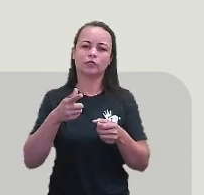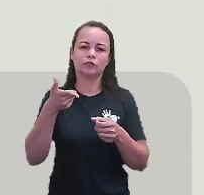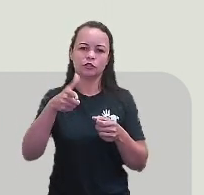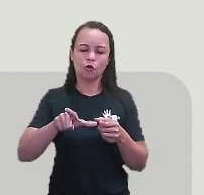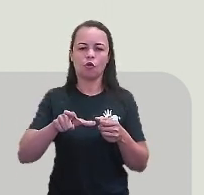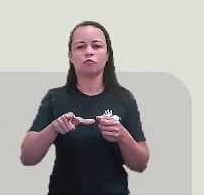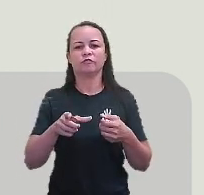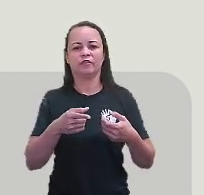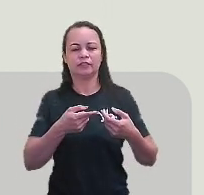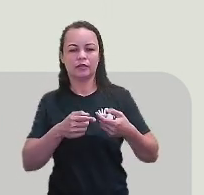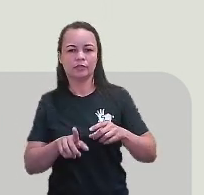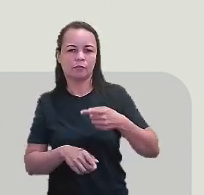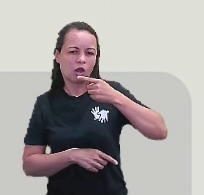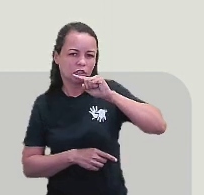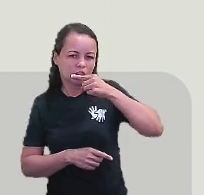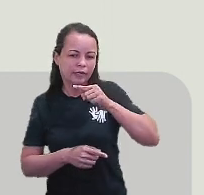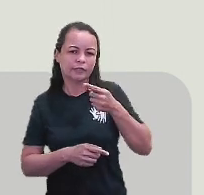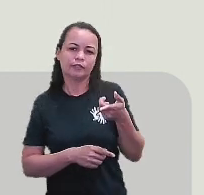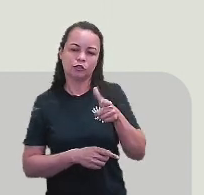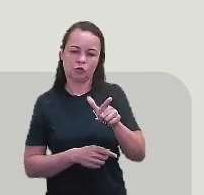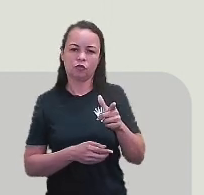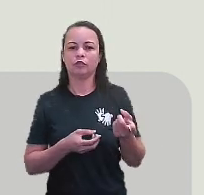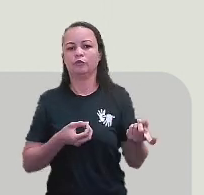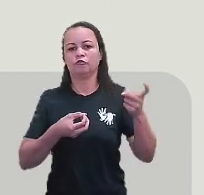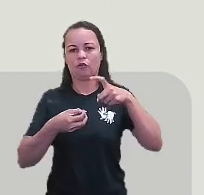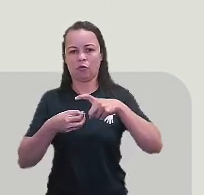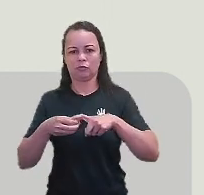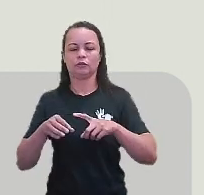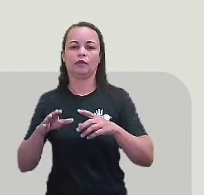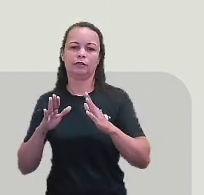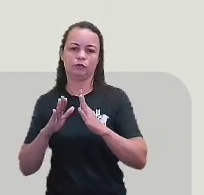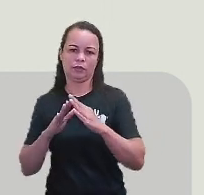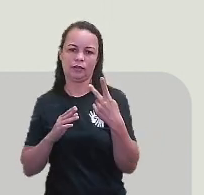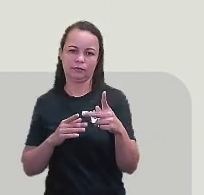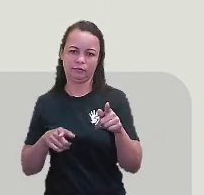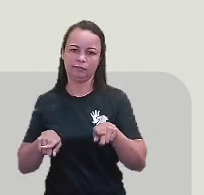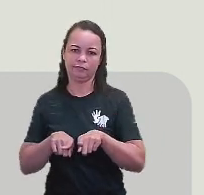essa moagem e depois retornar para o seu lugar de origem.